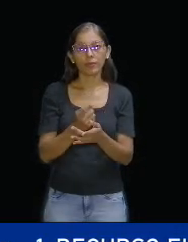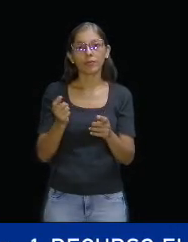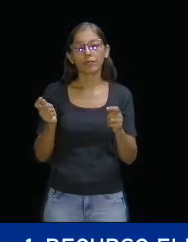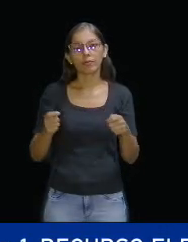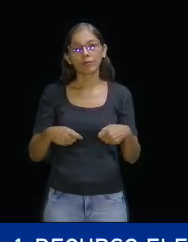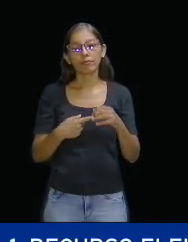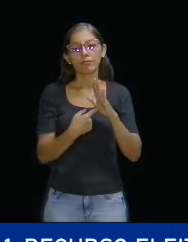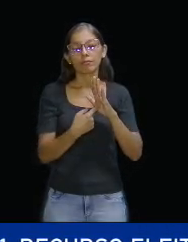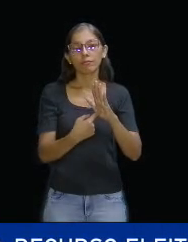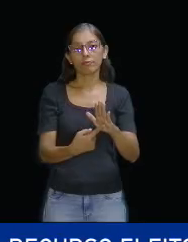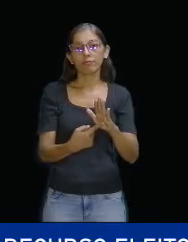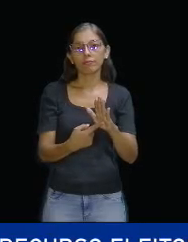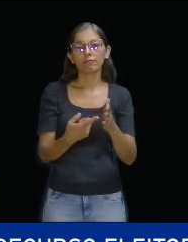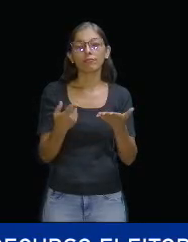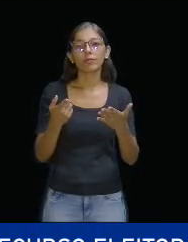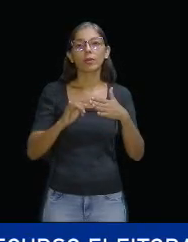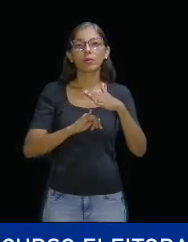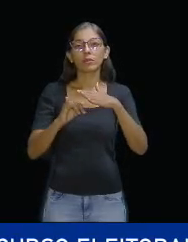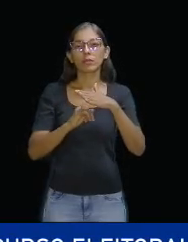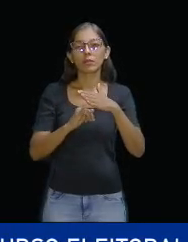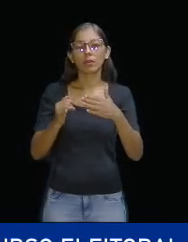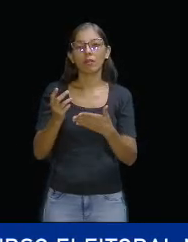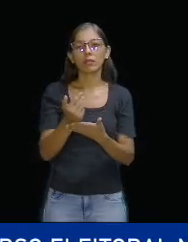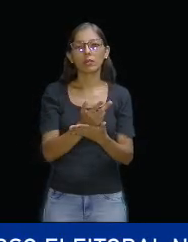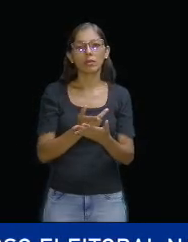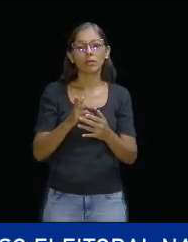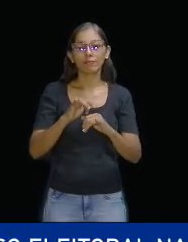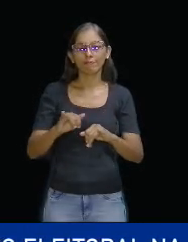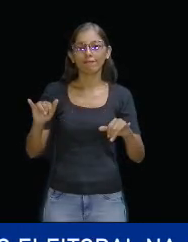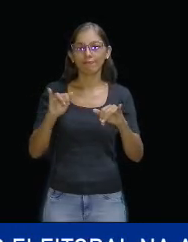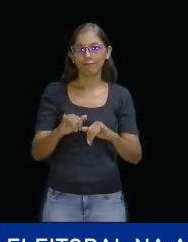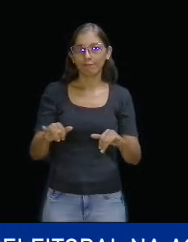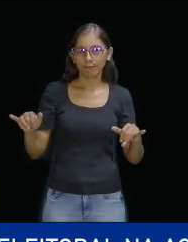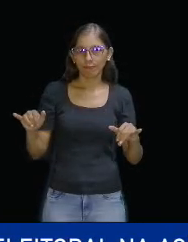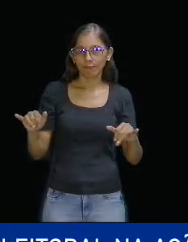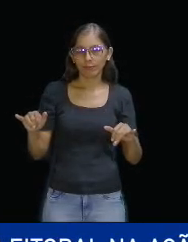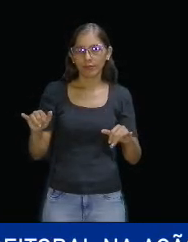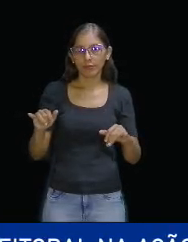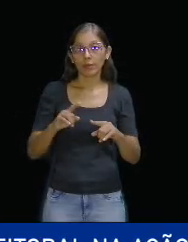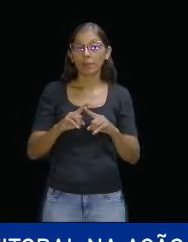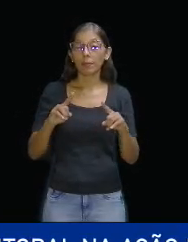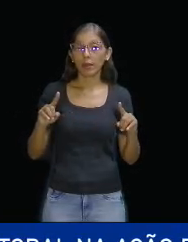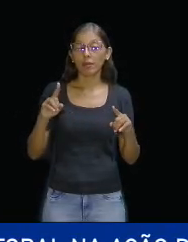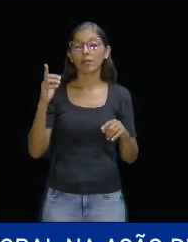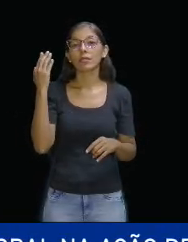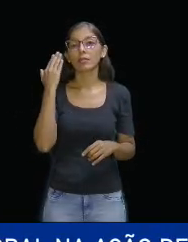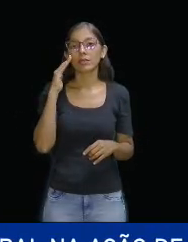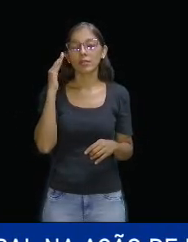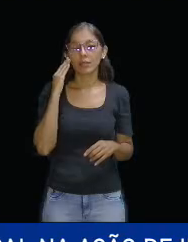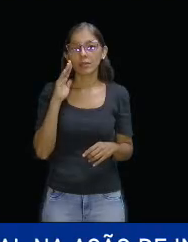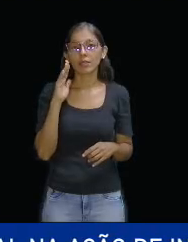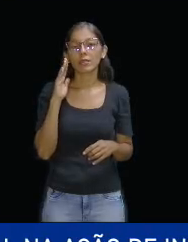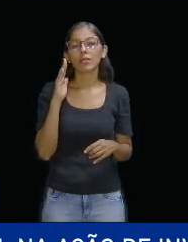da publicidade institucional, mas entendeu que